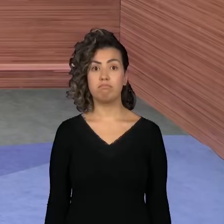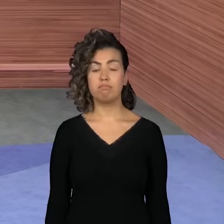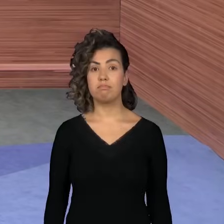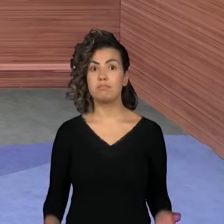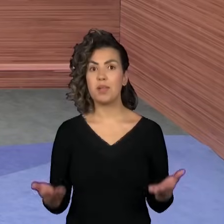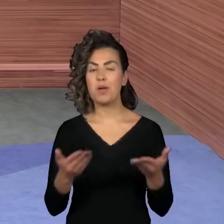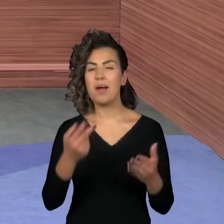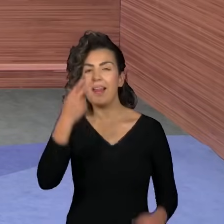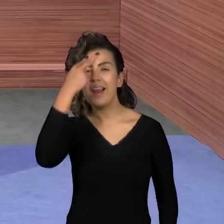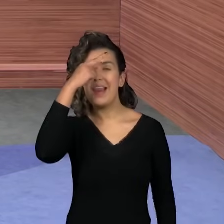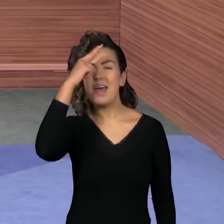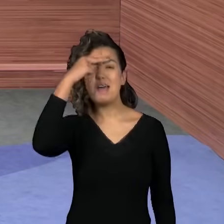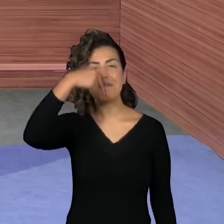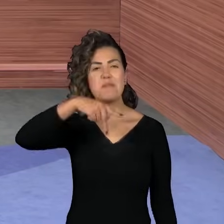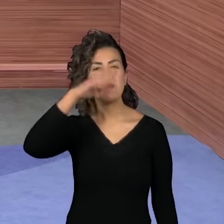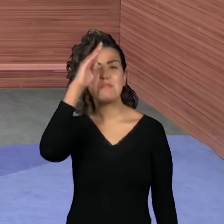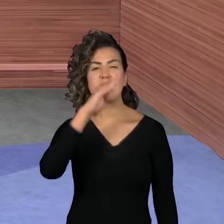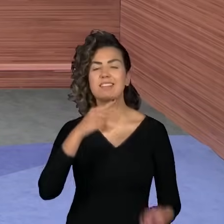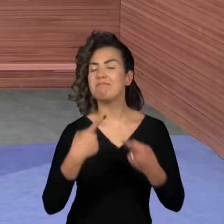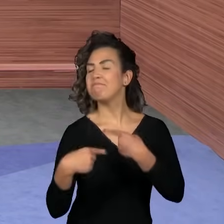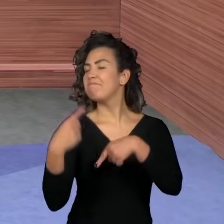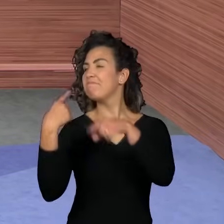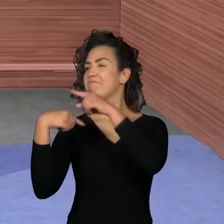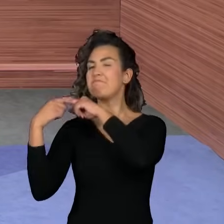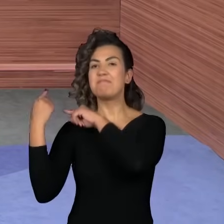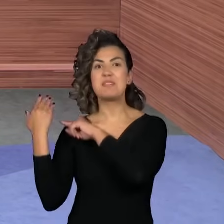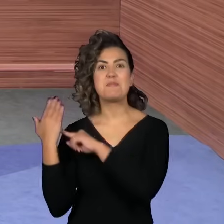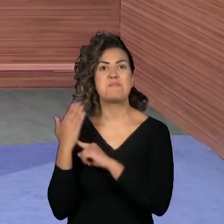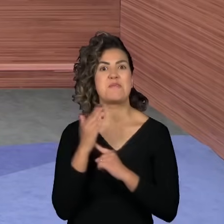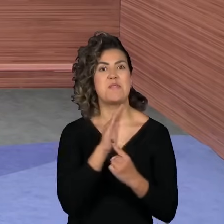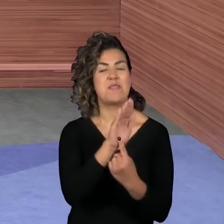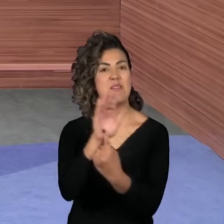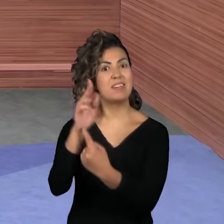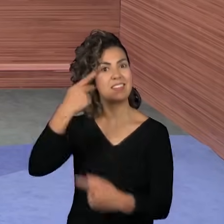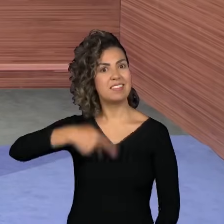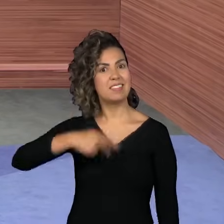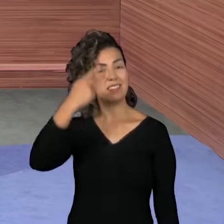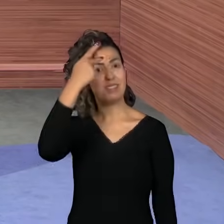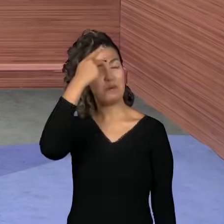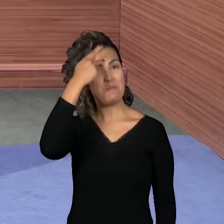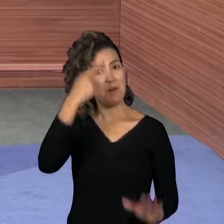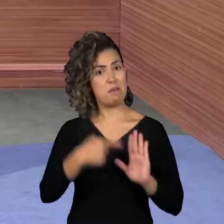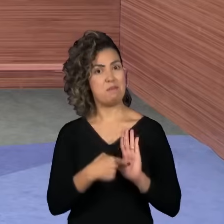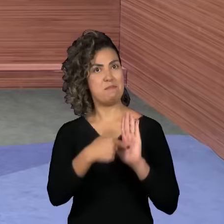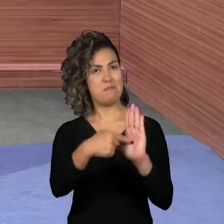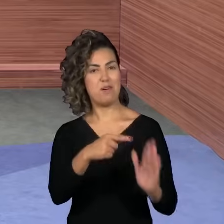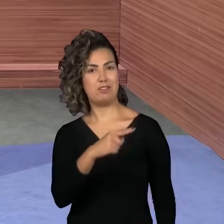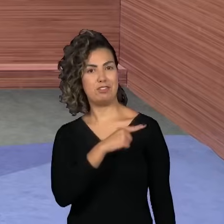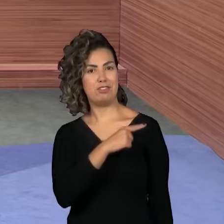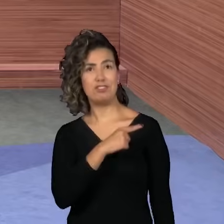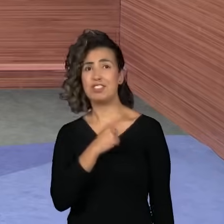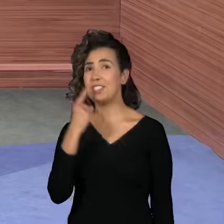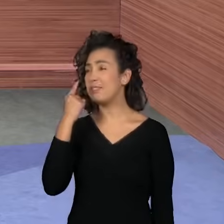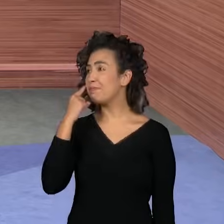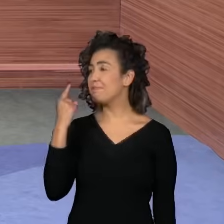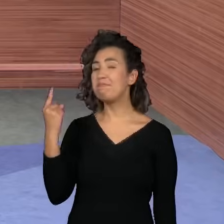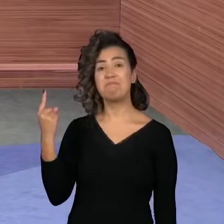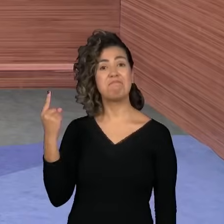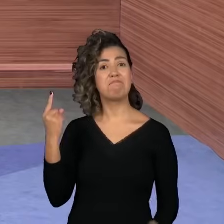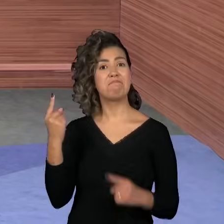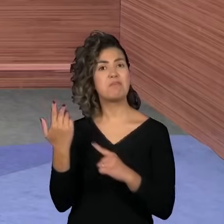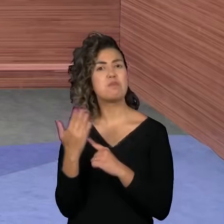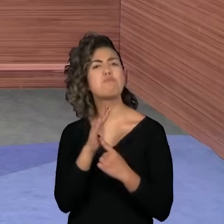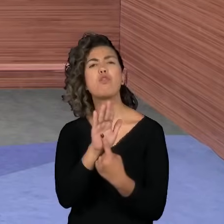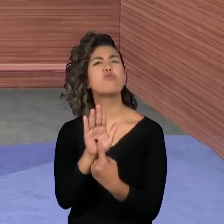Resgate da memória do povo brasileiro numa exposição na capital paulista. A mostra Ensaios para o Museu das Origens